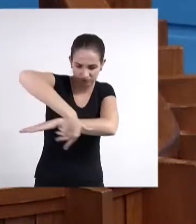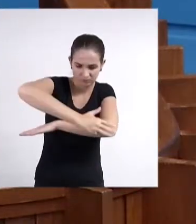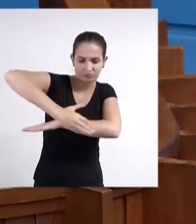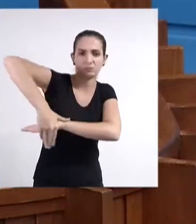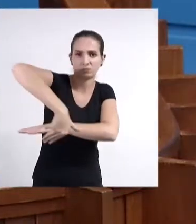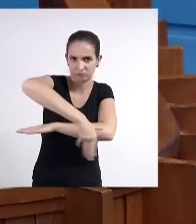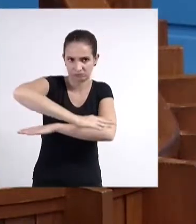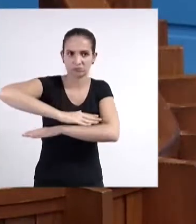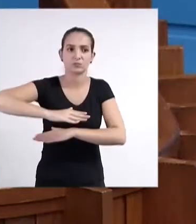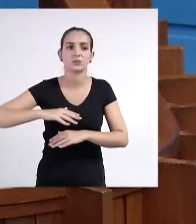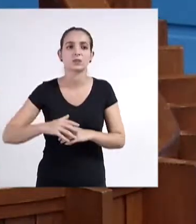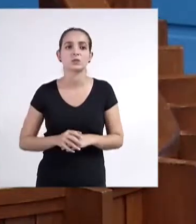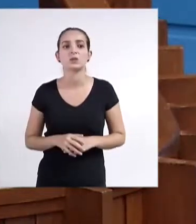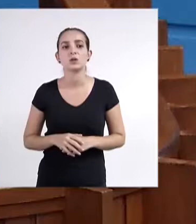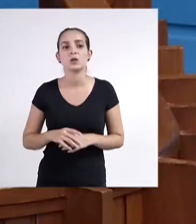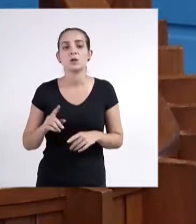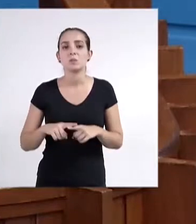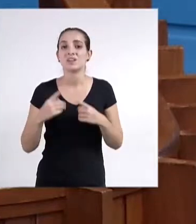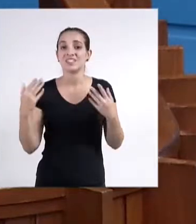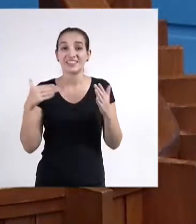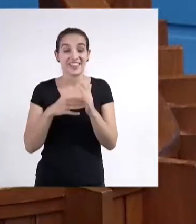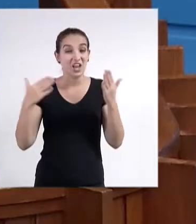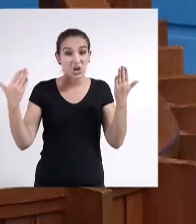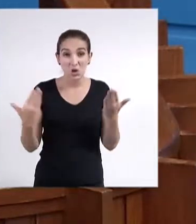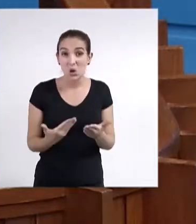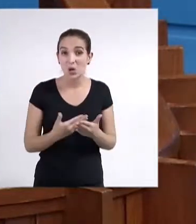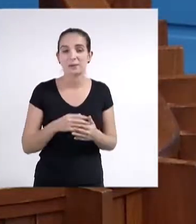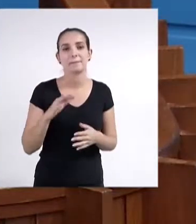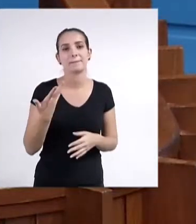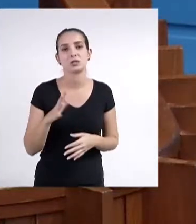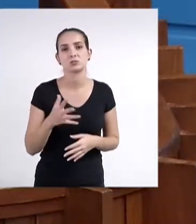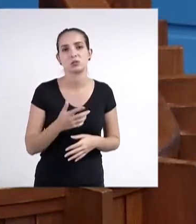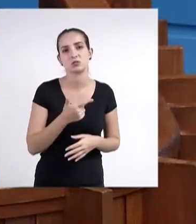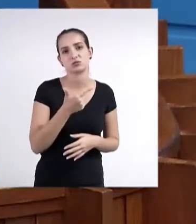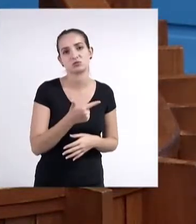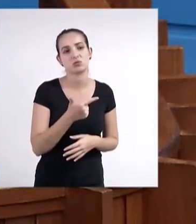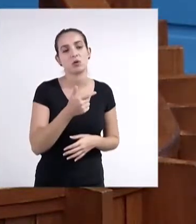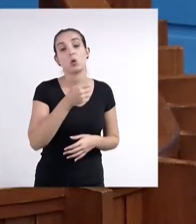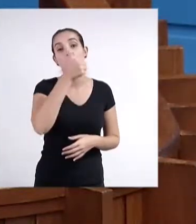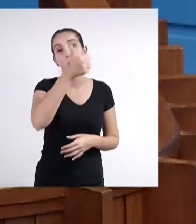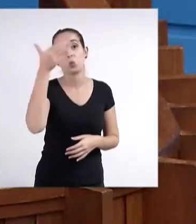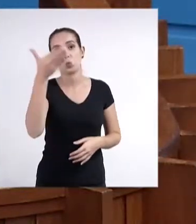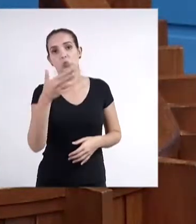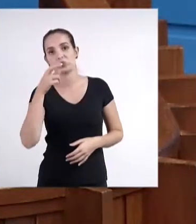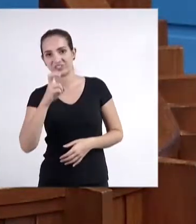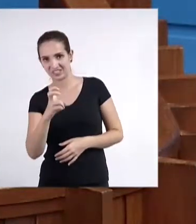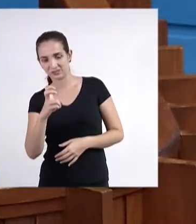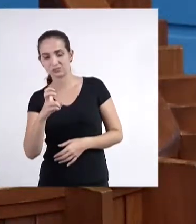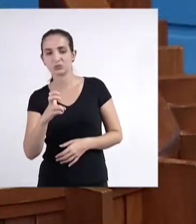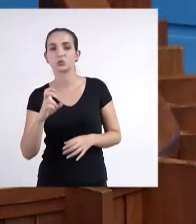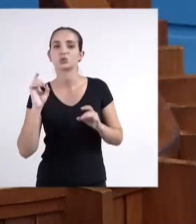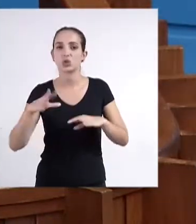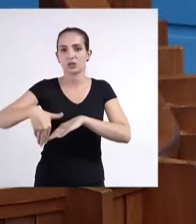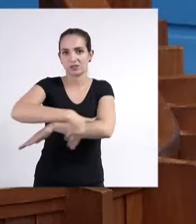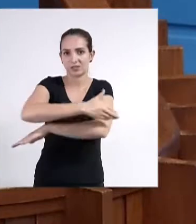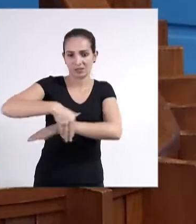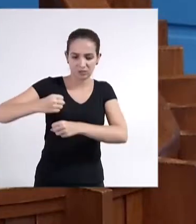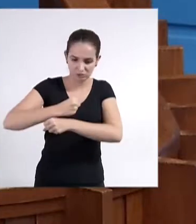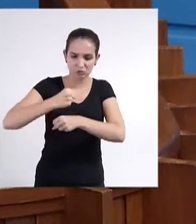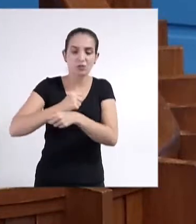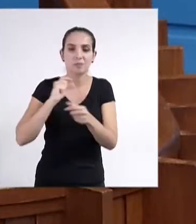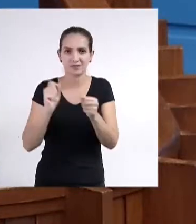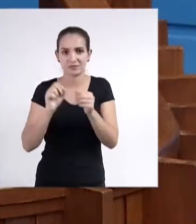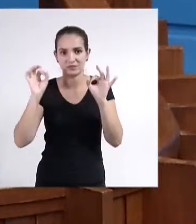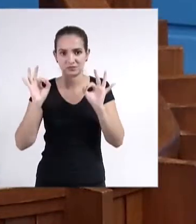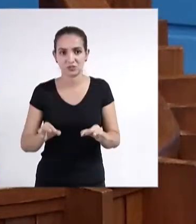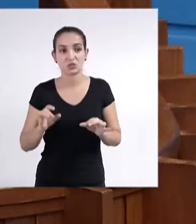contrato de concessão, menos de 1/5 das obras de duplicação foi concluído. Apenas pouco mais de 150 quilômetros da BR-163